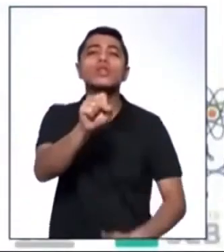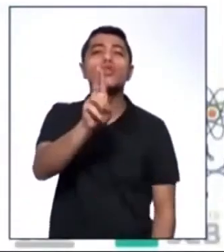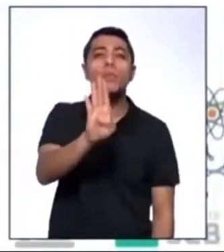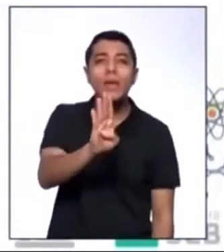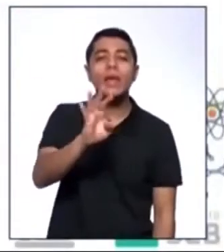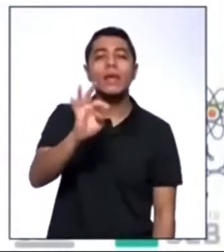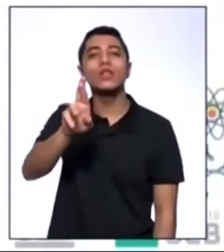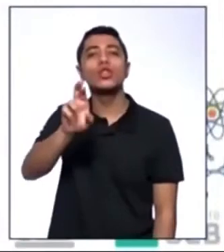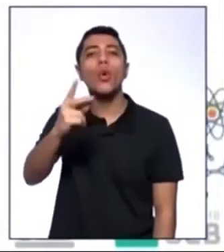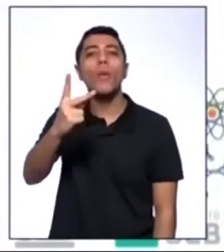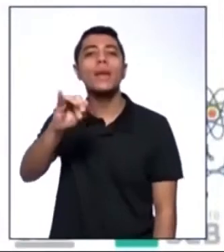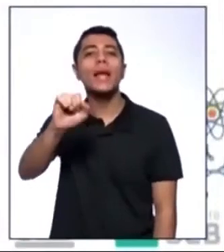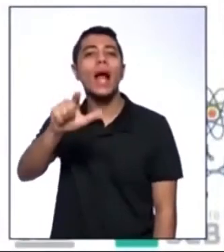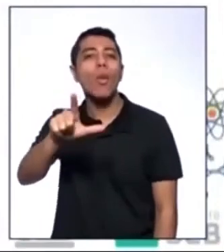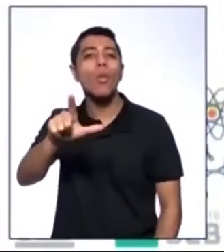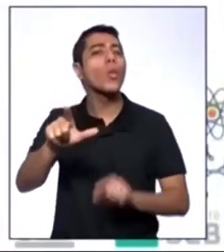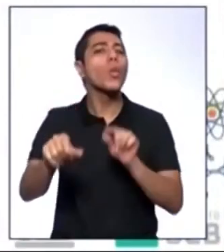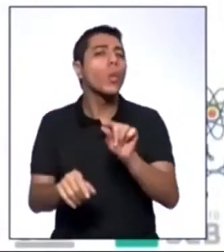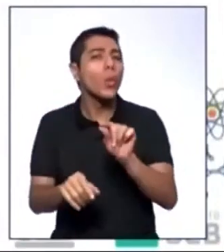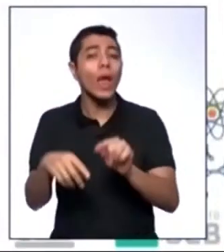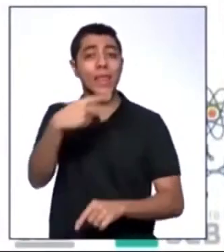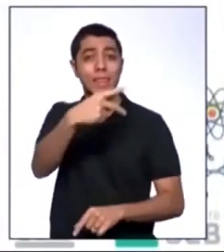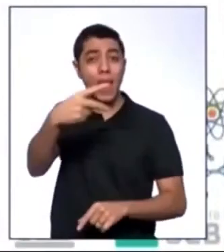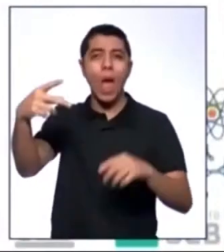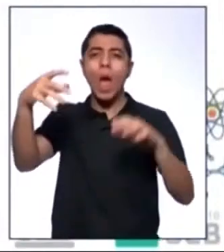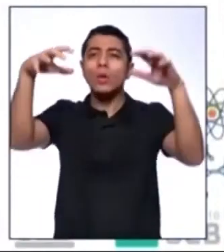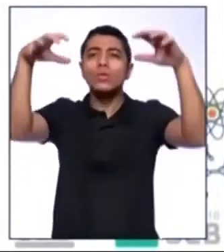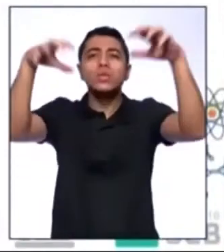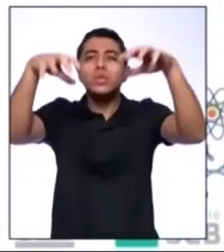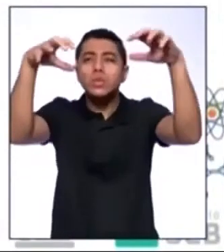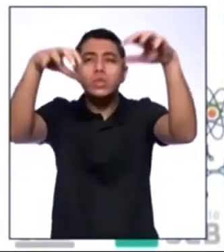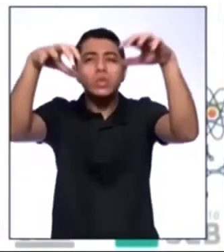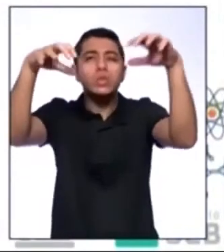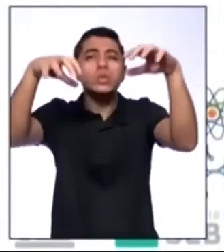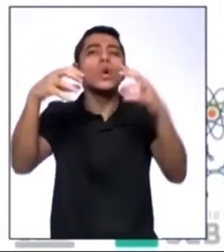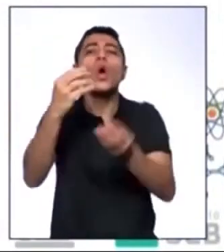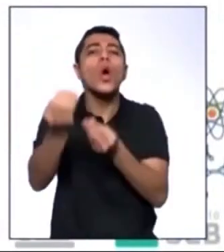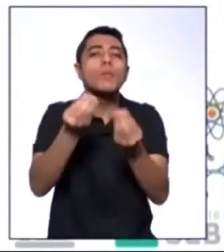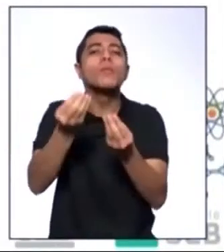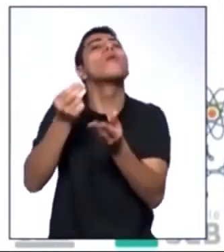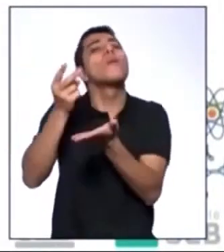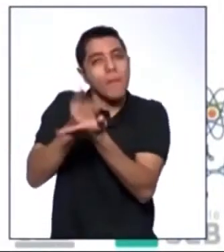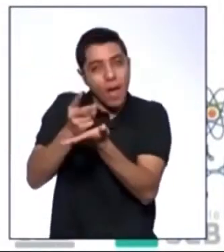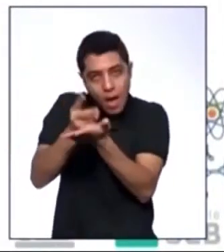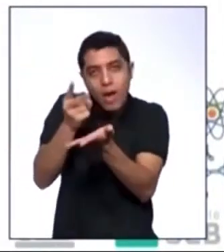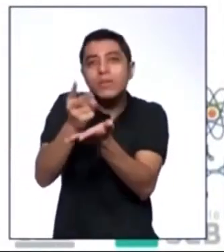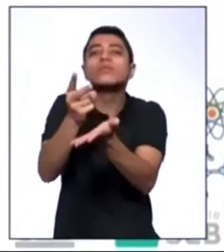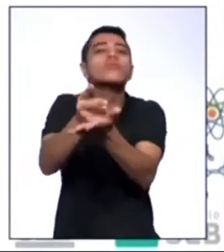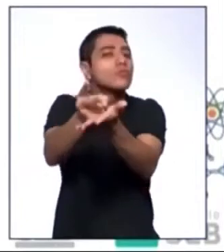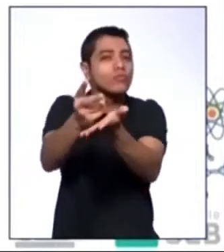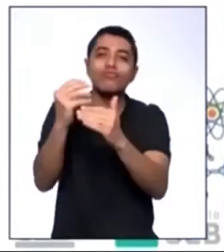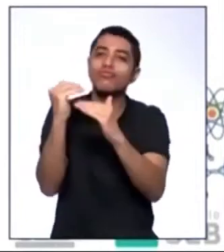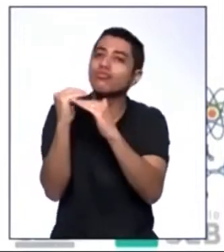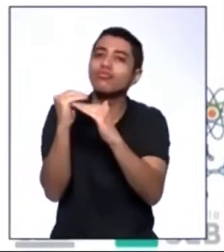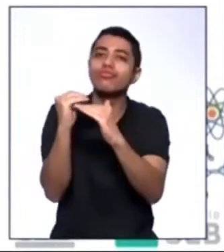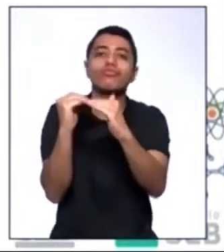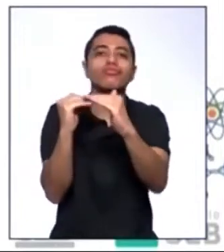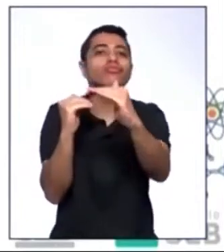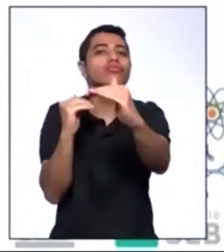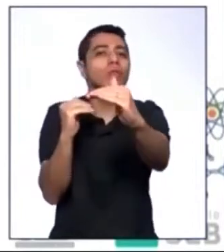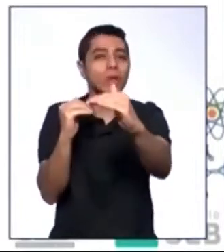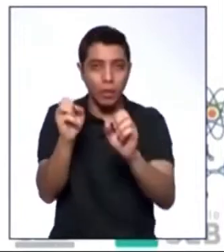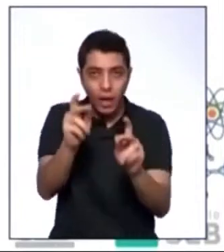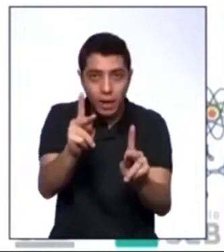à precipitação, à pluviosidade, ela é regular também, galera. O clima subtropical tem ausência de período